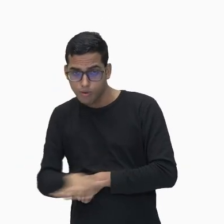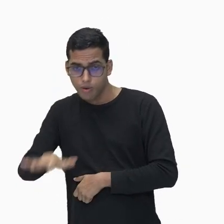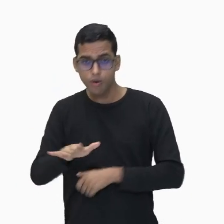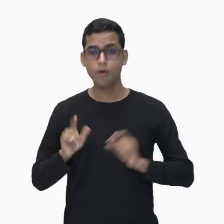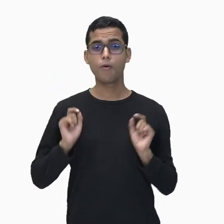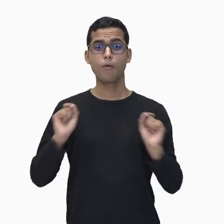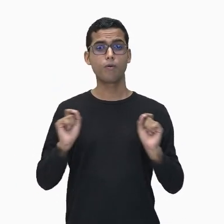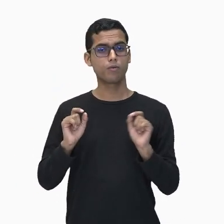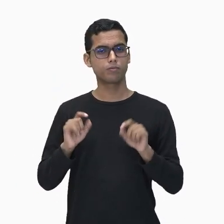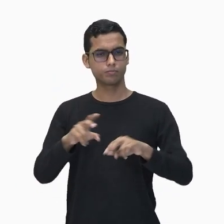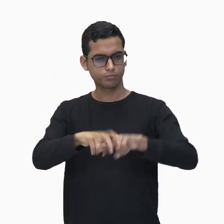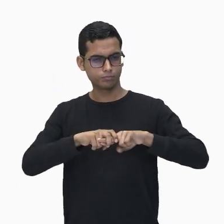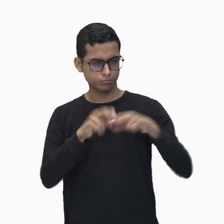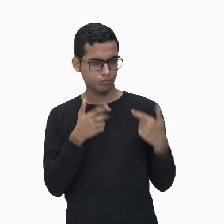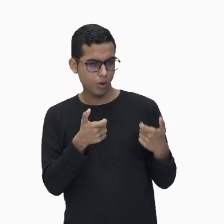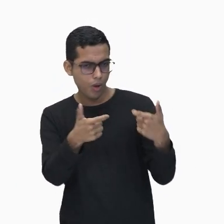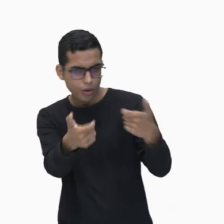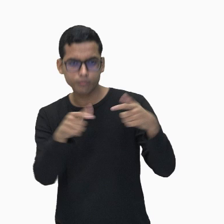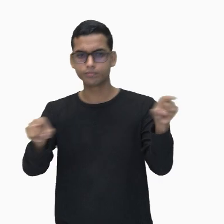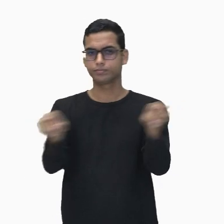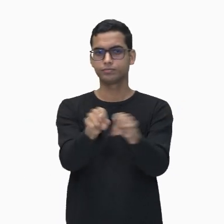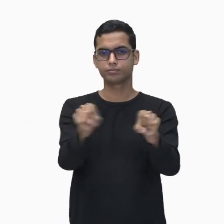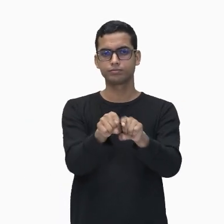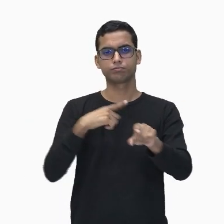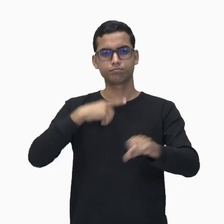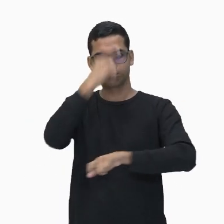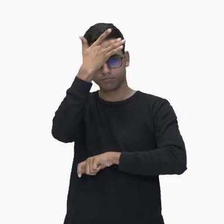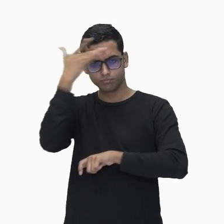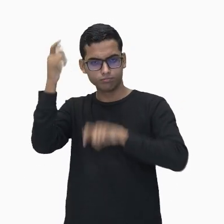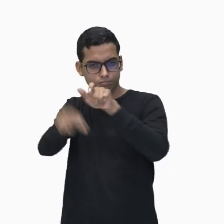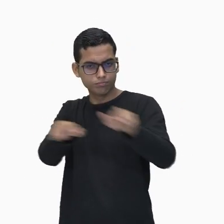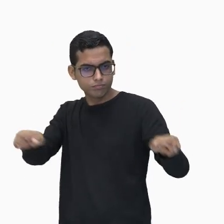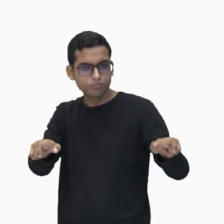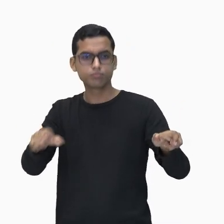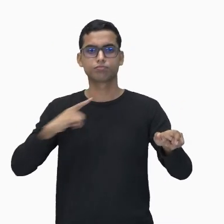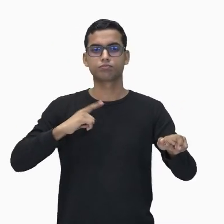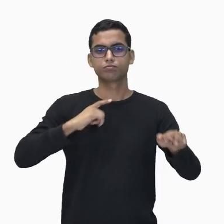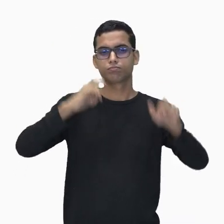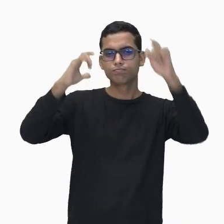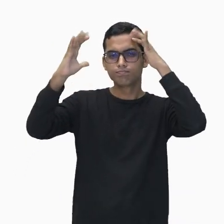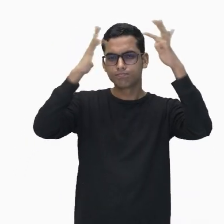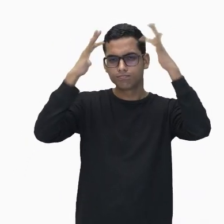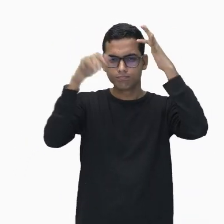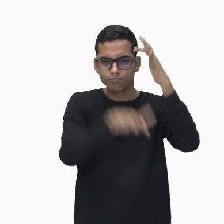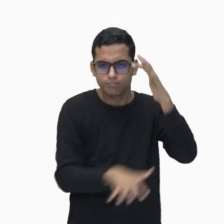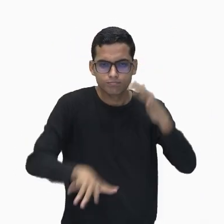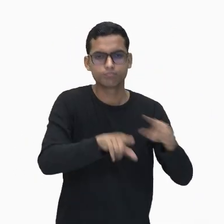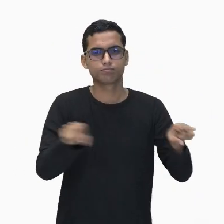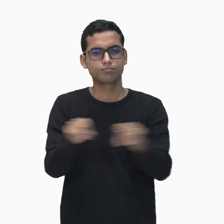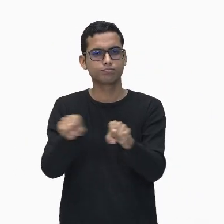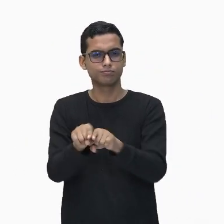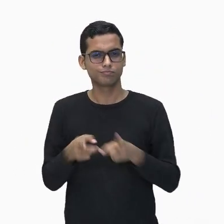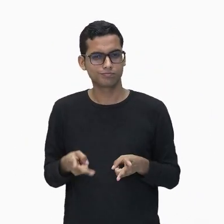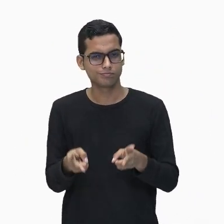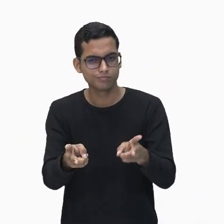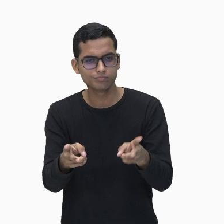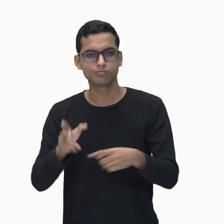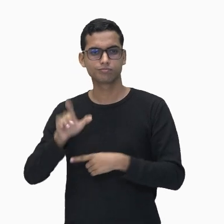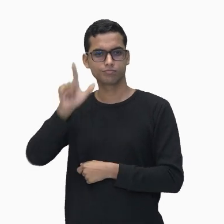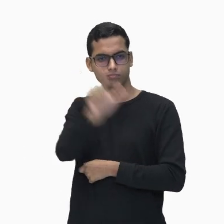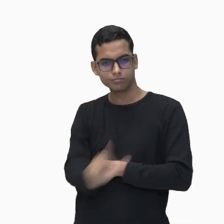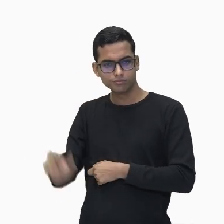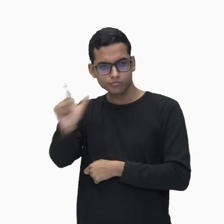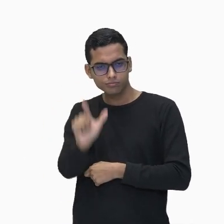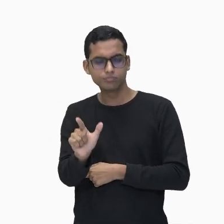sua origem, das guerras e personalidades que compõem esse imaginário sempre foram recorrentes